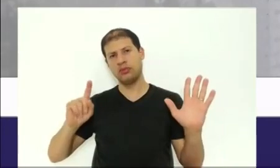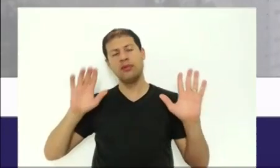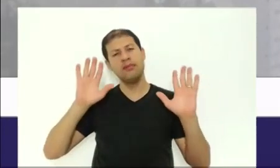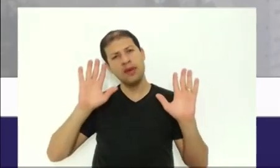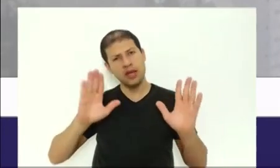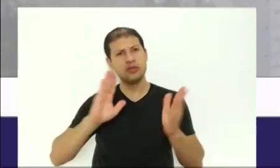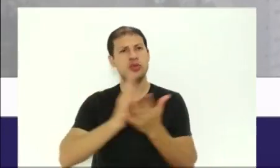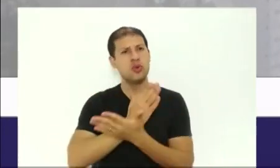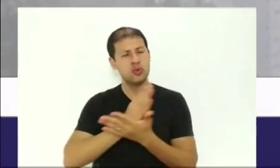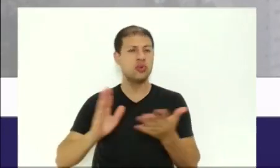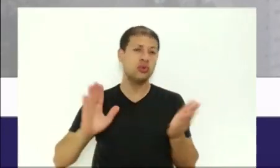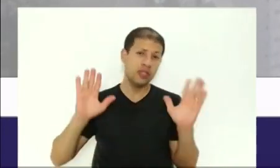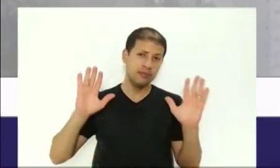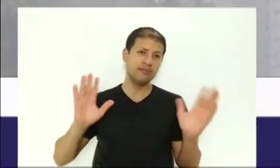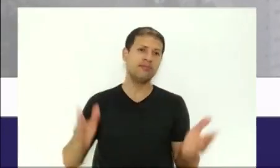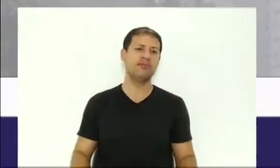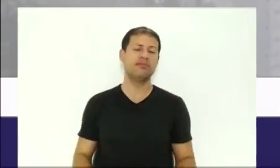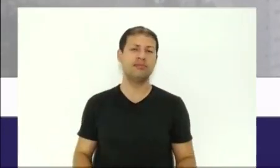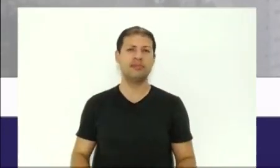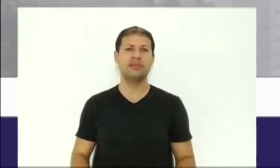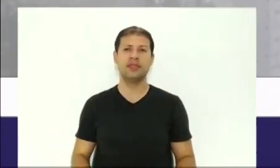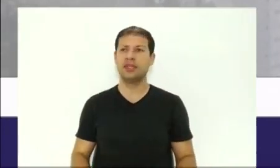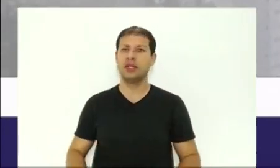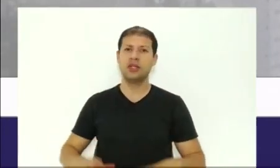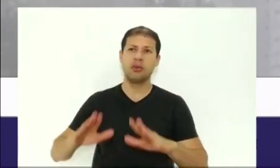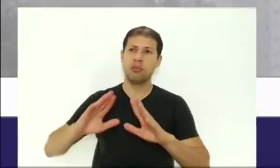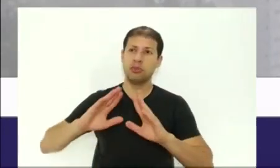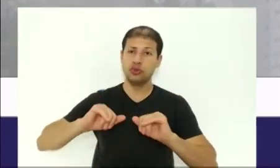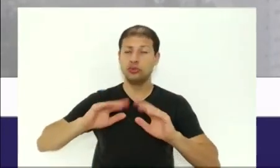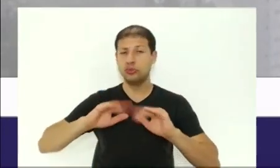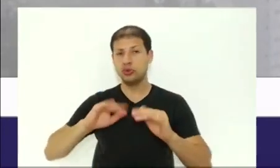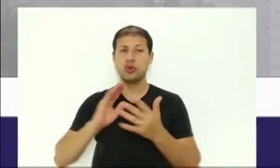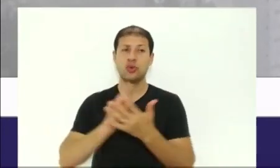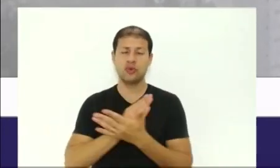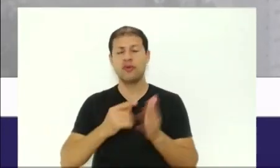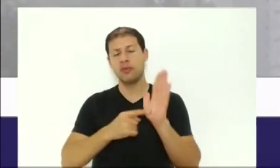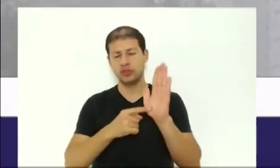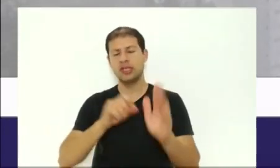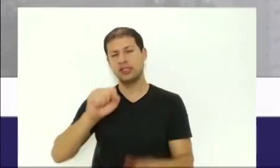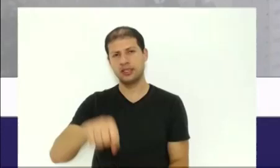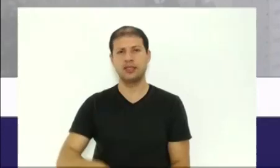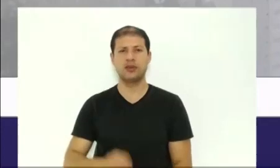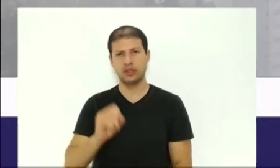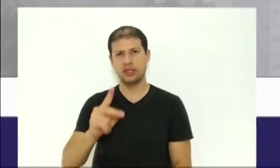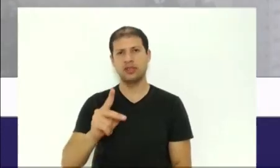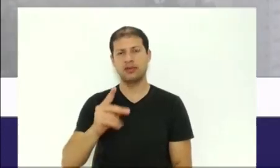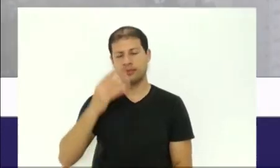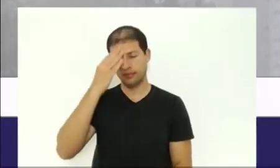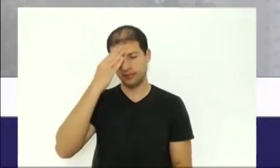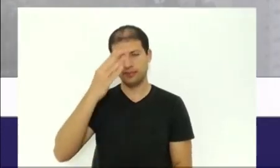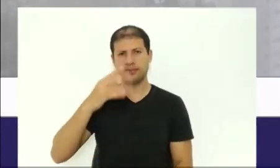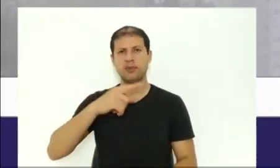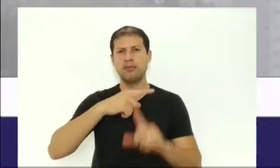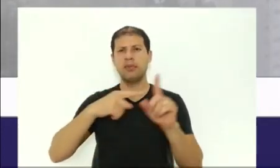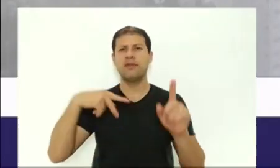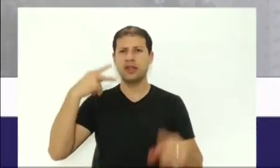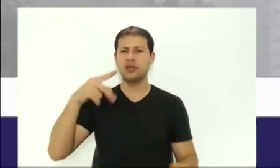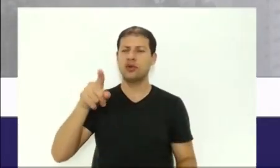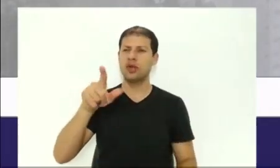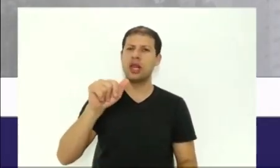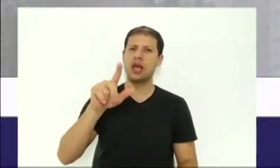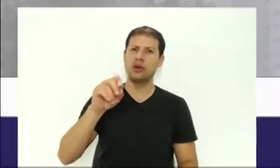né, atendendo algumas solicitações, a gente vai apresentar sim, ok? Questão à parte, vereador Silvio. Sargento Laudo, pois